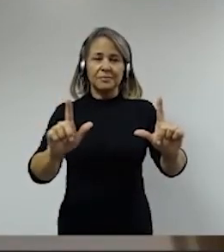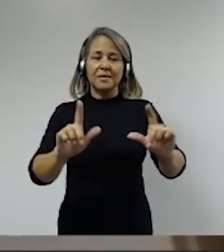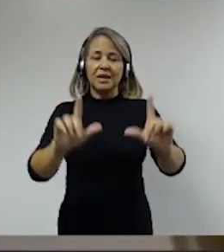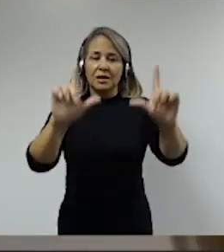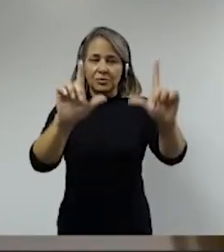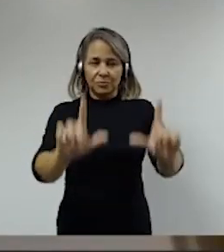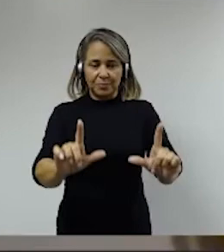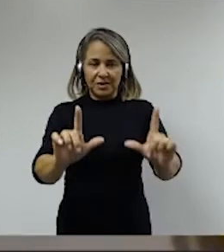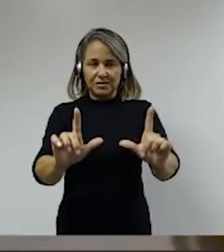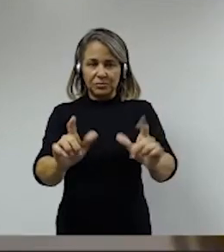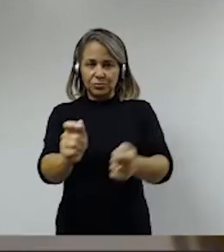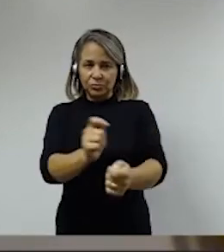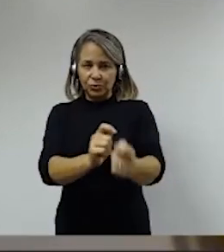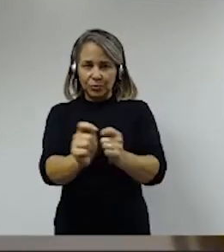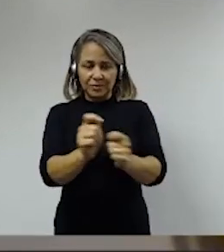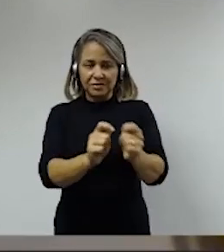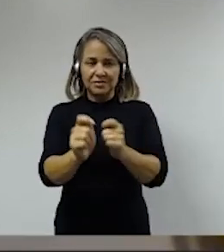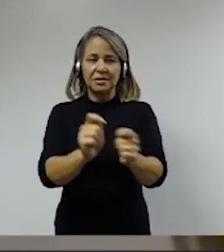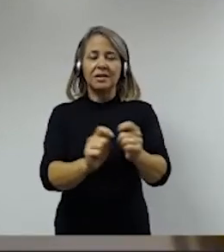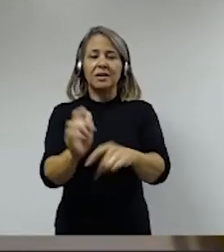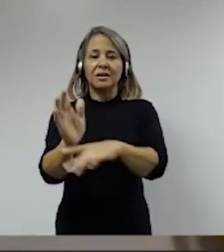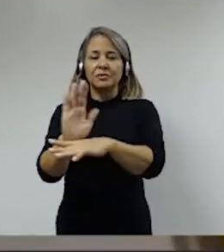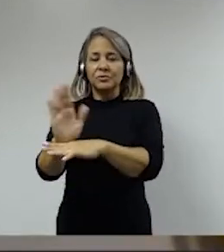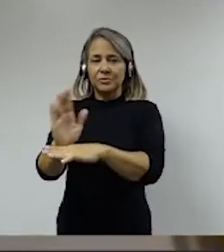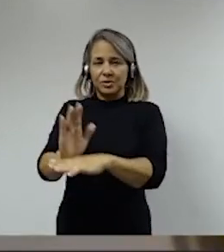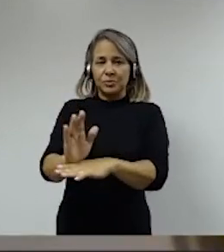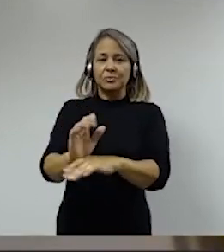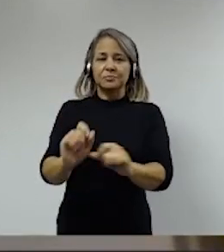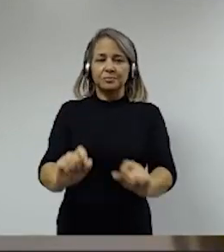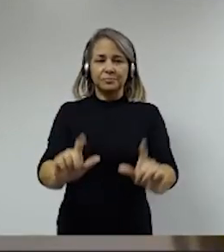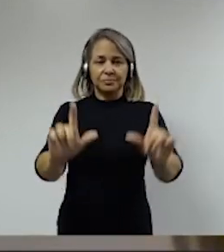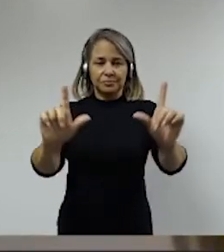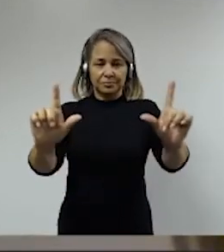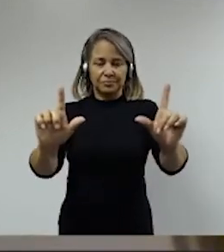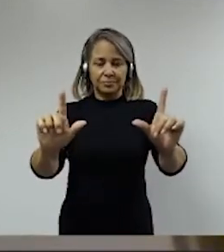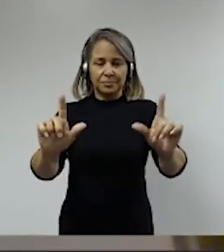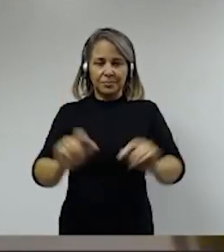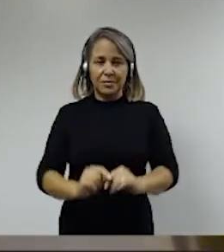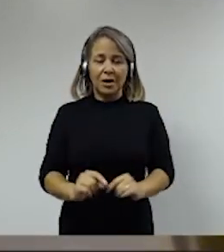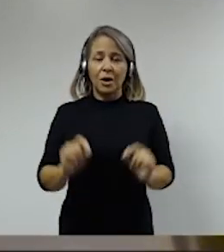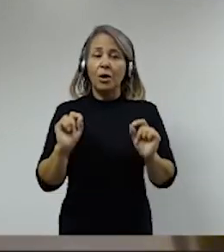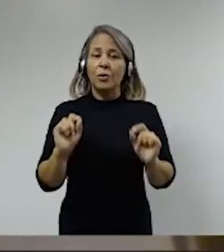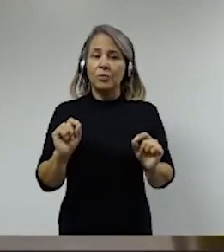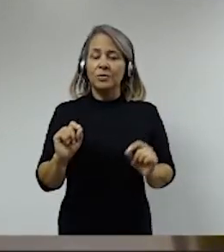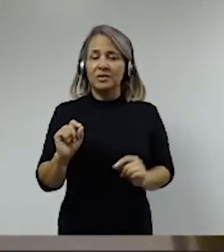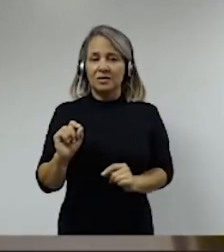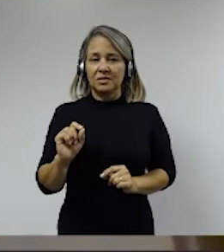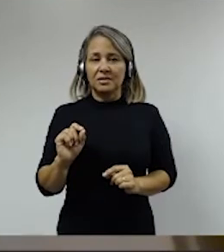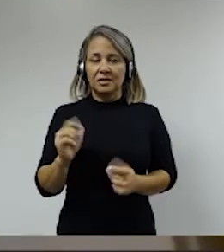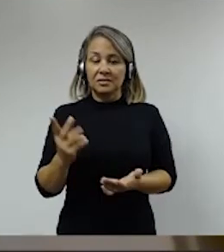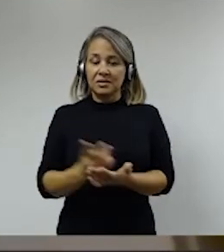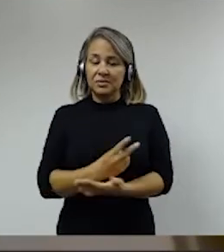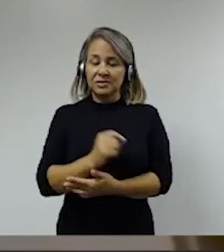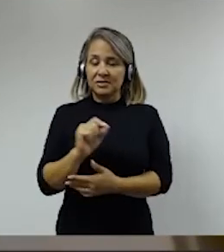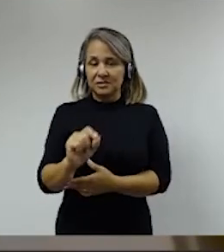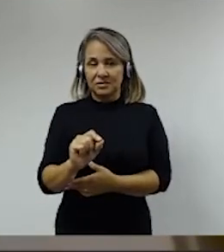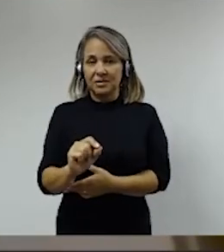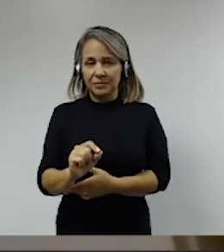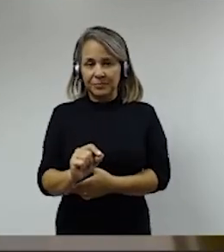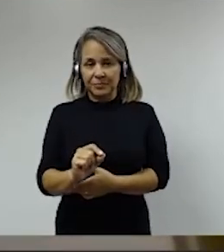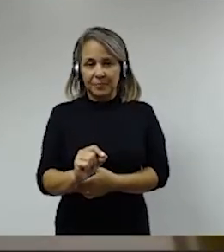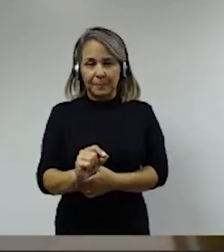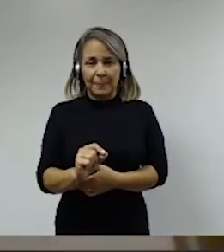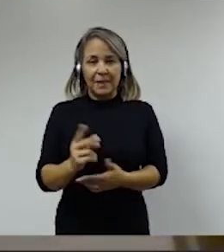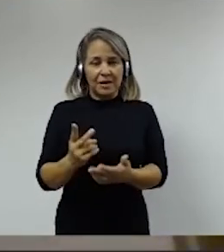Espaços de comercialização do filme, do produtor visual, né? O que vem acontecendo o que